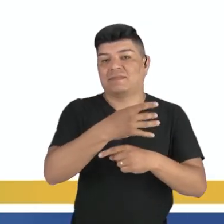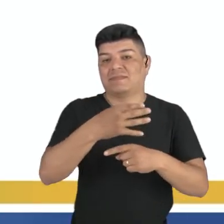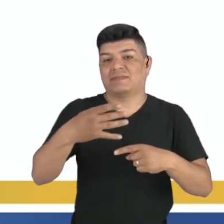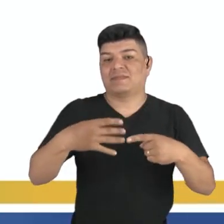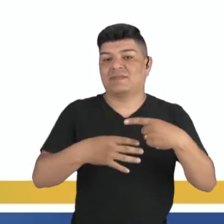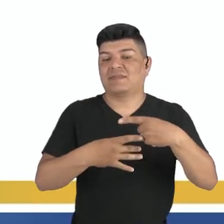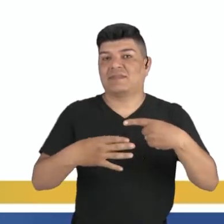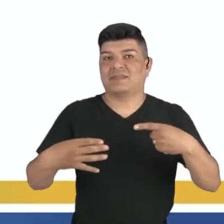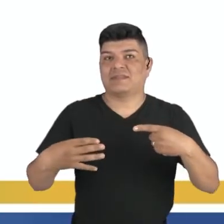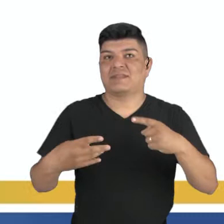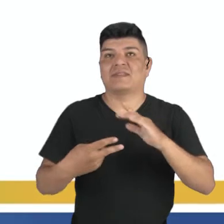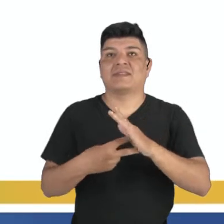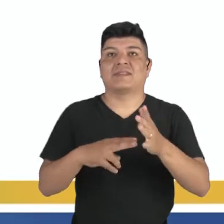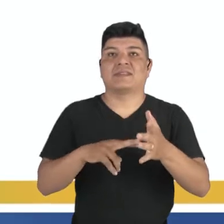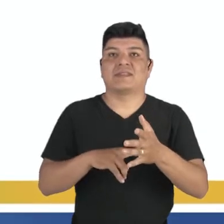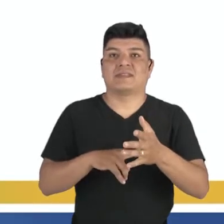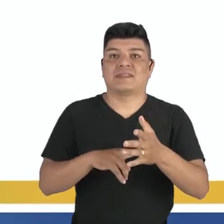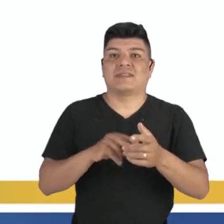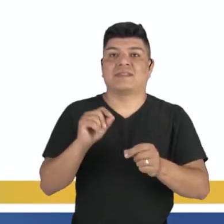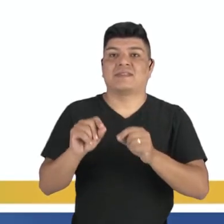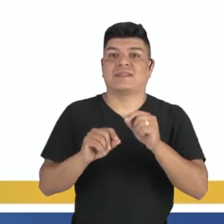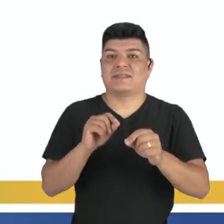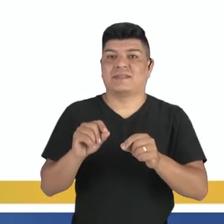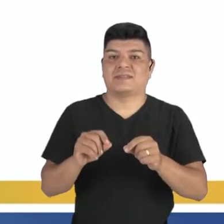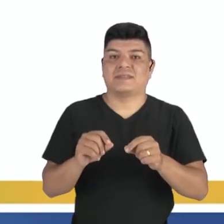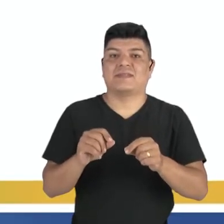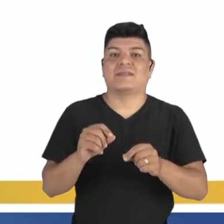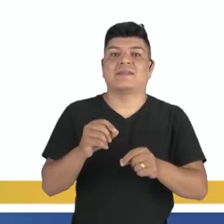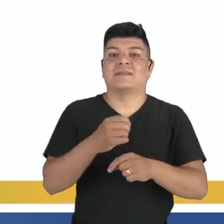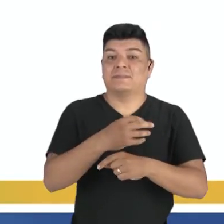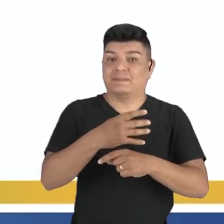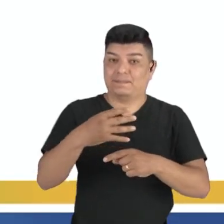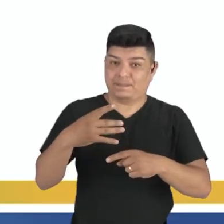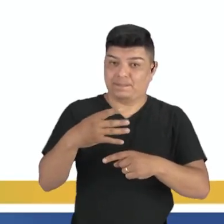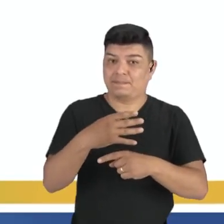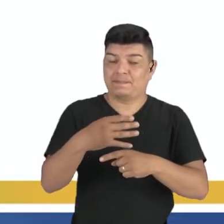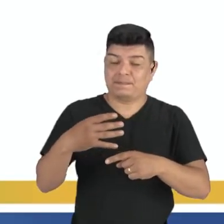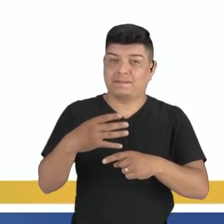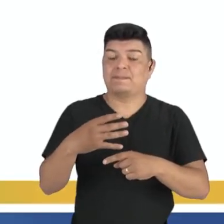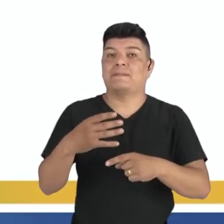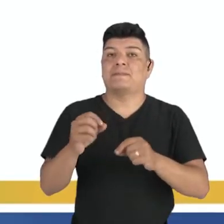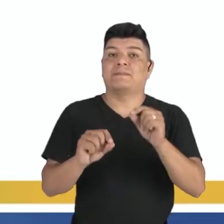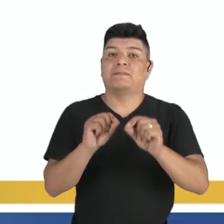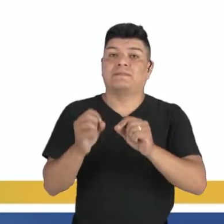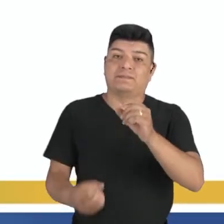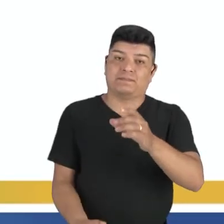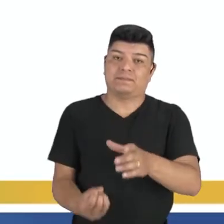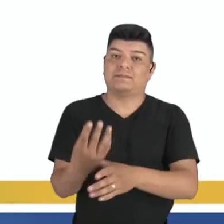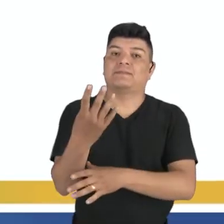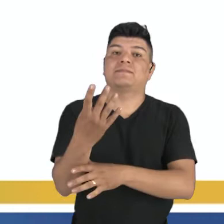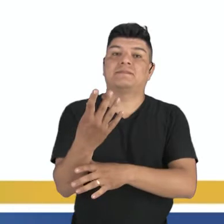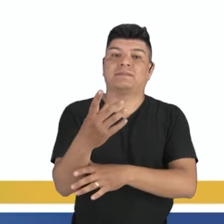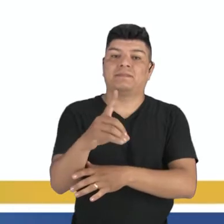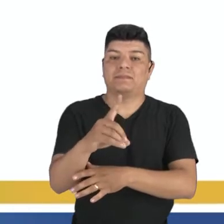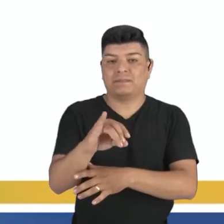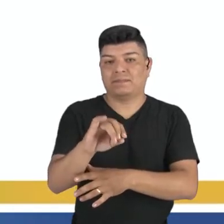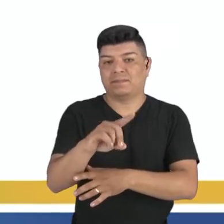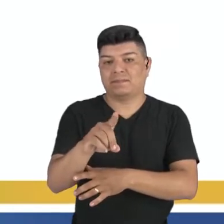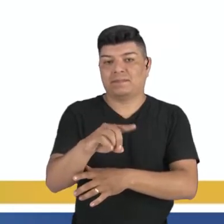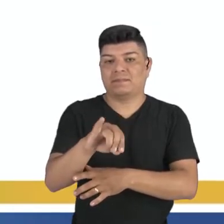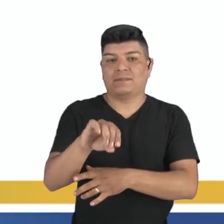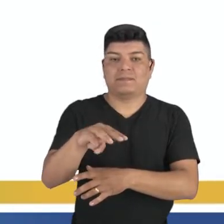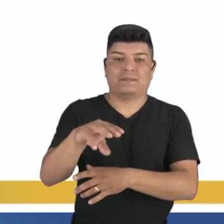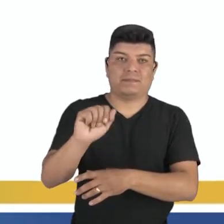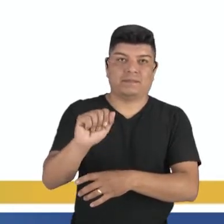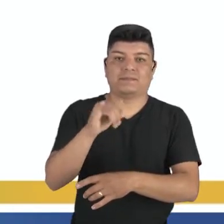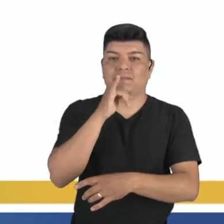é equivalente a uma dízima periódica, dizemos que a fração é a geratriz dessa dízima. Nós vimos